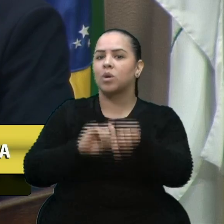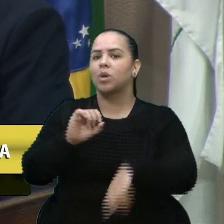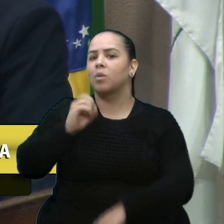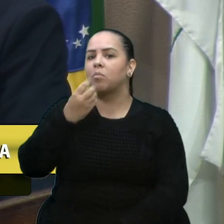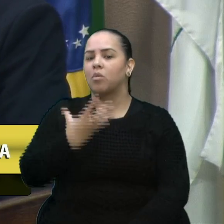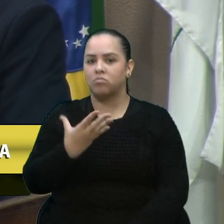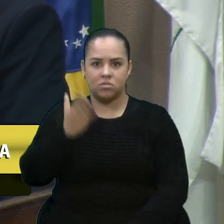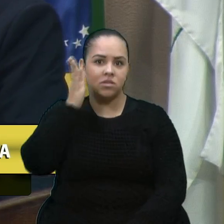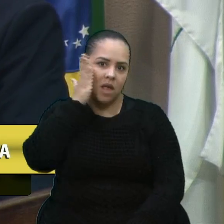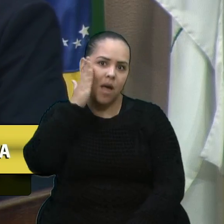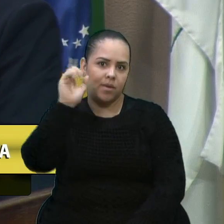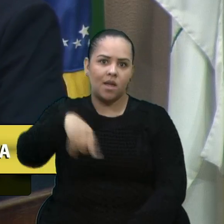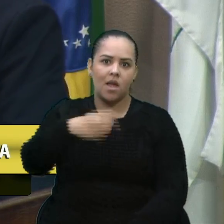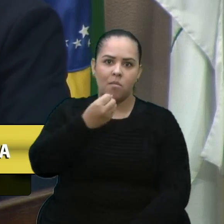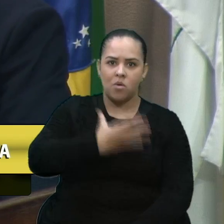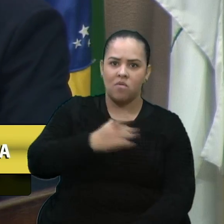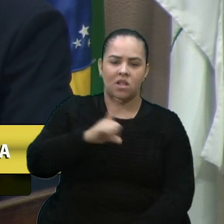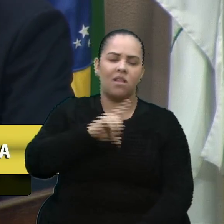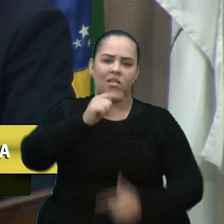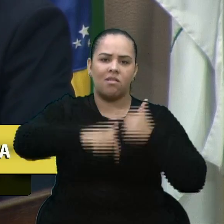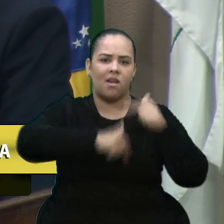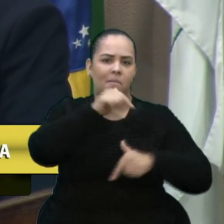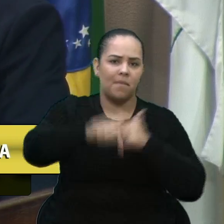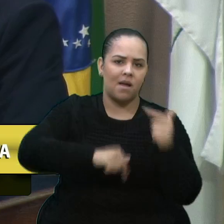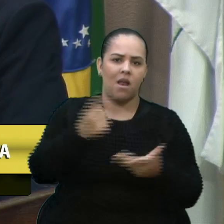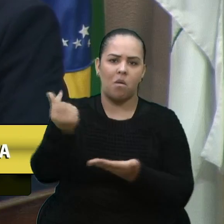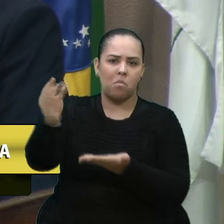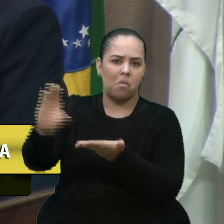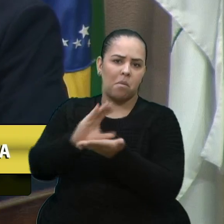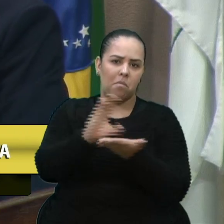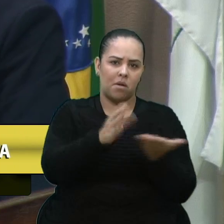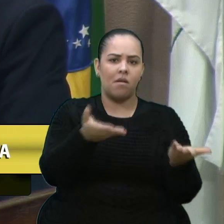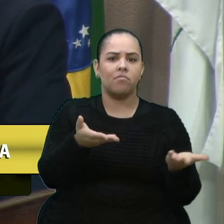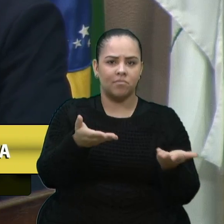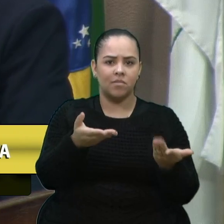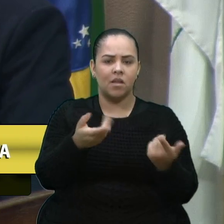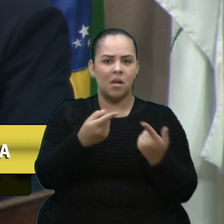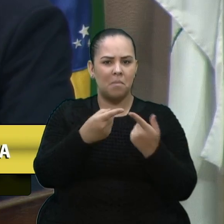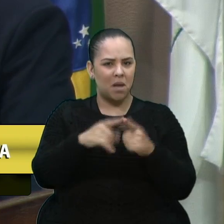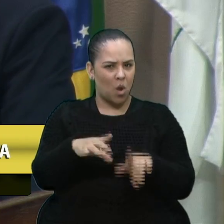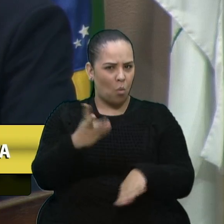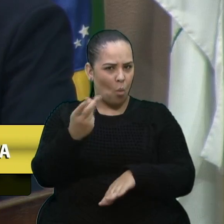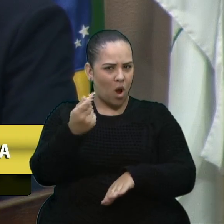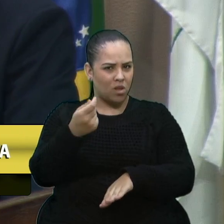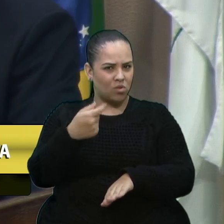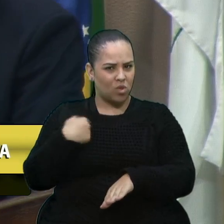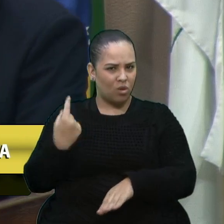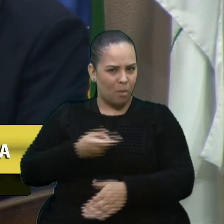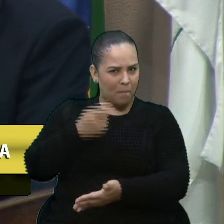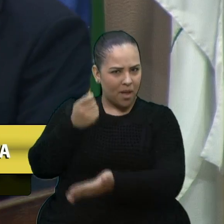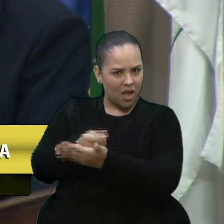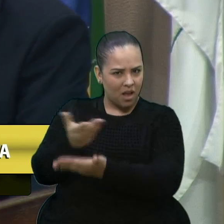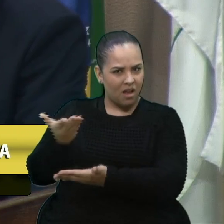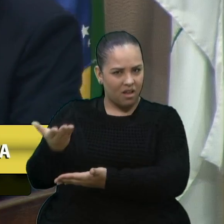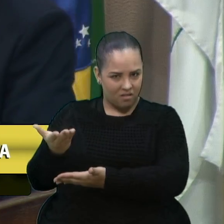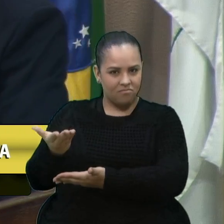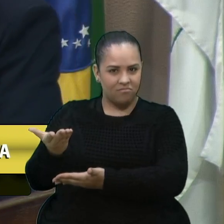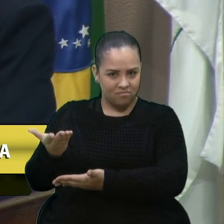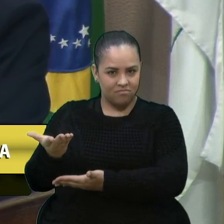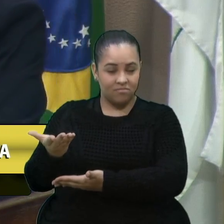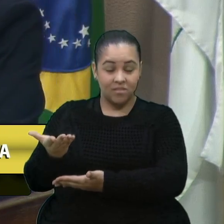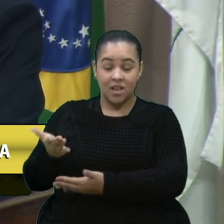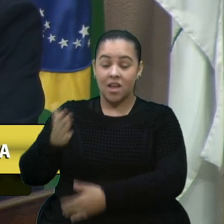ser grande, vai ter muito emprego, investimento, progresso, mas e o custo? Então eu deixo assim, a